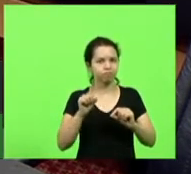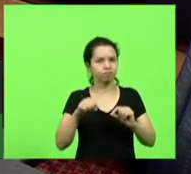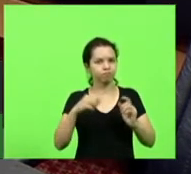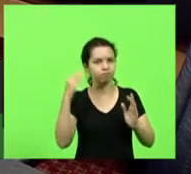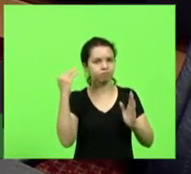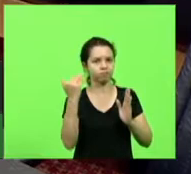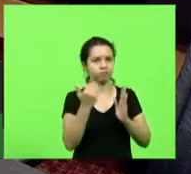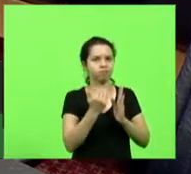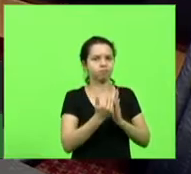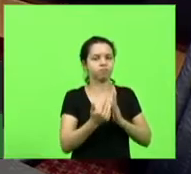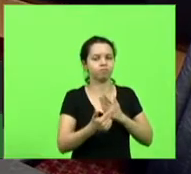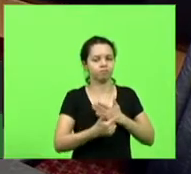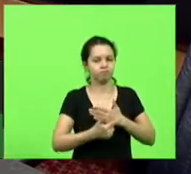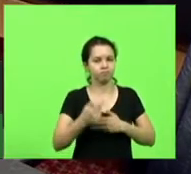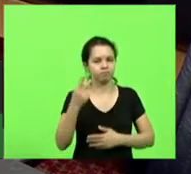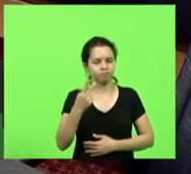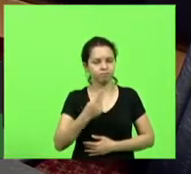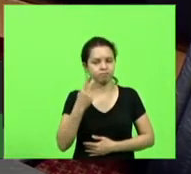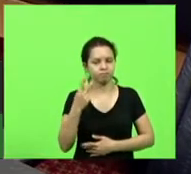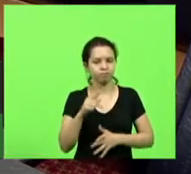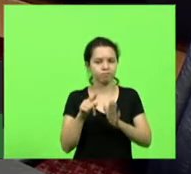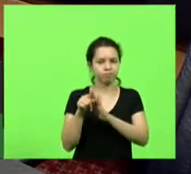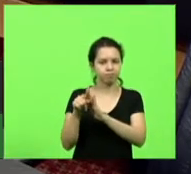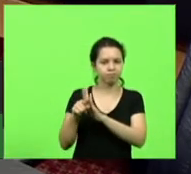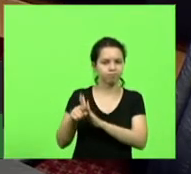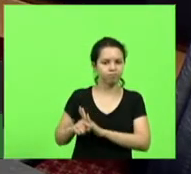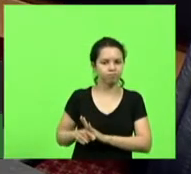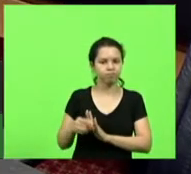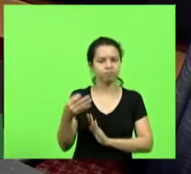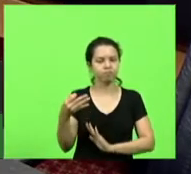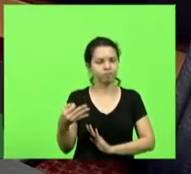papel do Parlamento de investigar